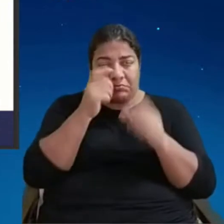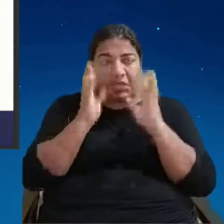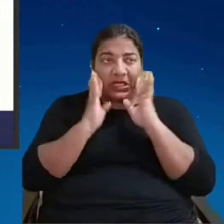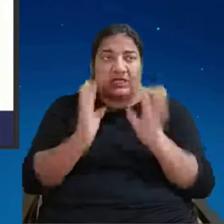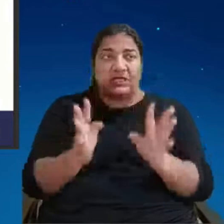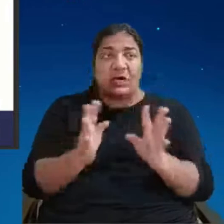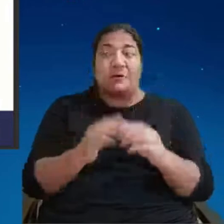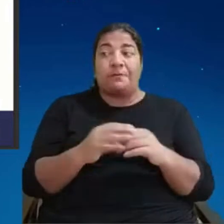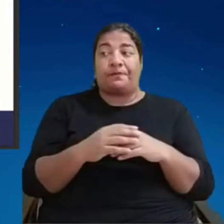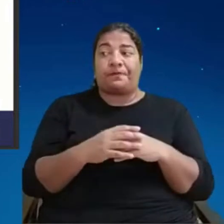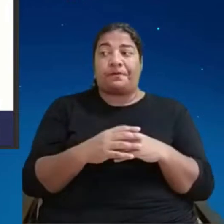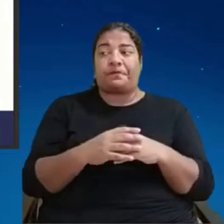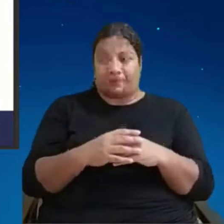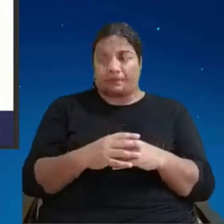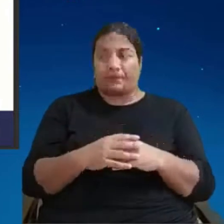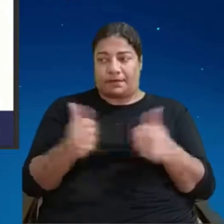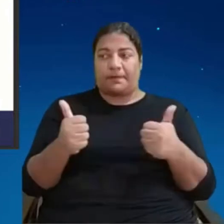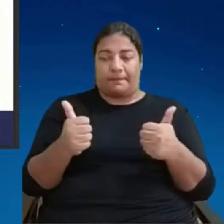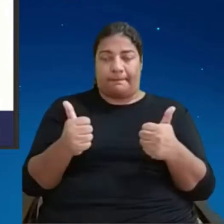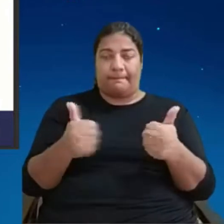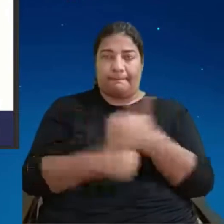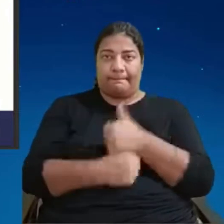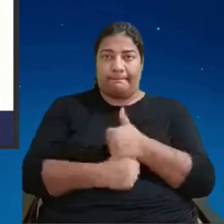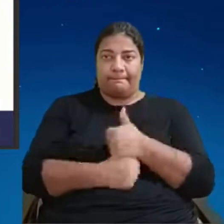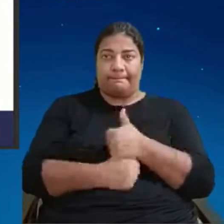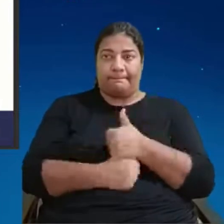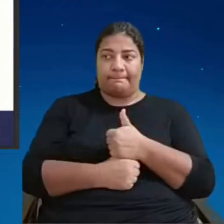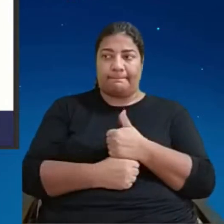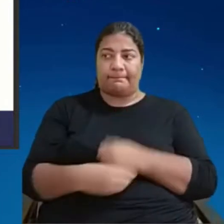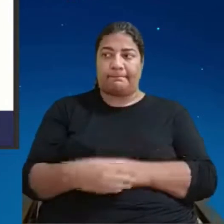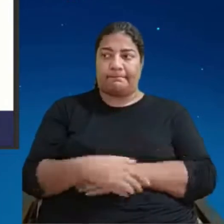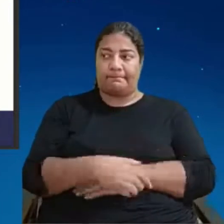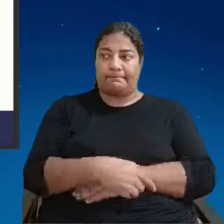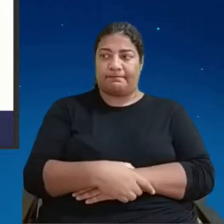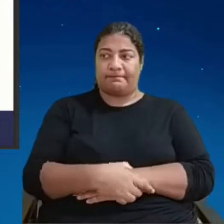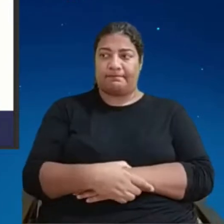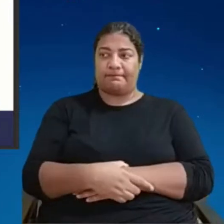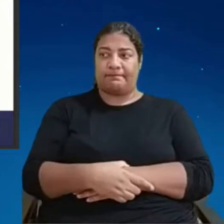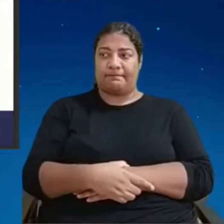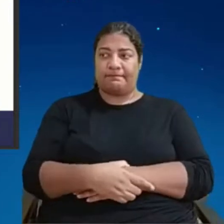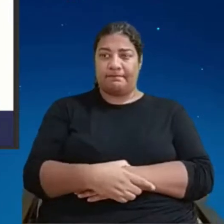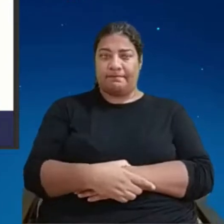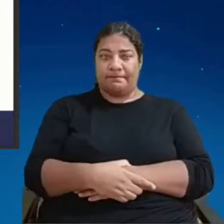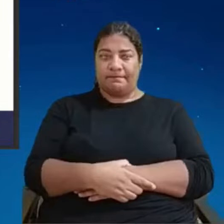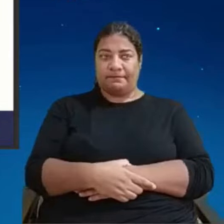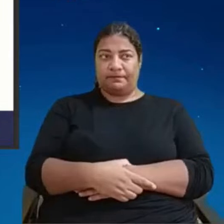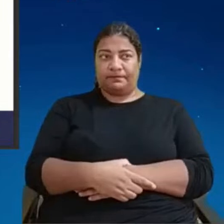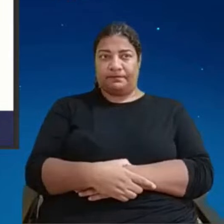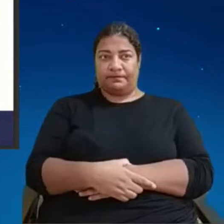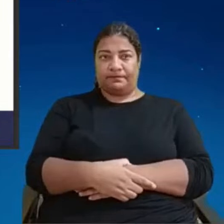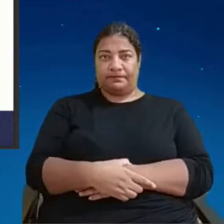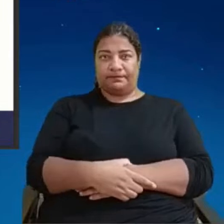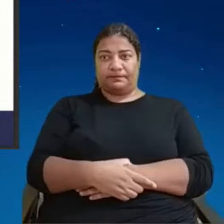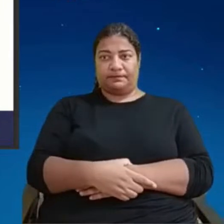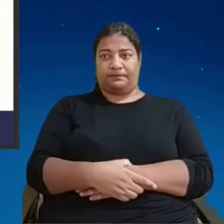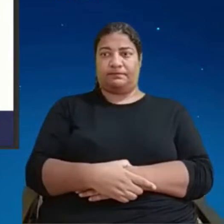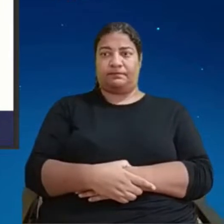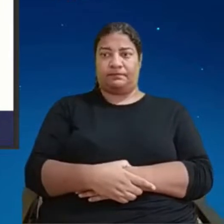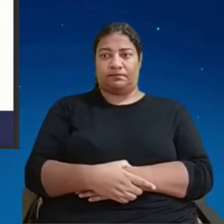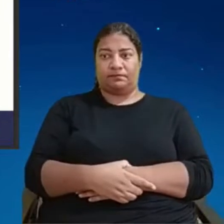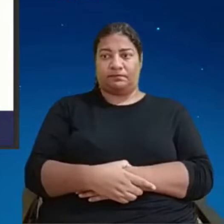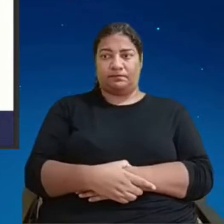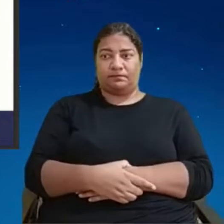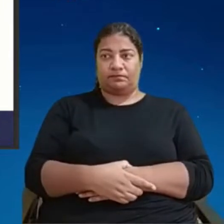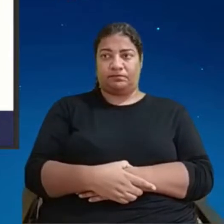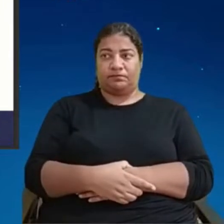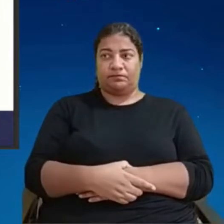perfeita. Então, agora, eu vou fazer uma seleção para uma determinada empresa, eu tenho que estudar a cultura dessa empresa. O que acontece